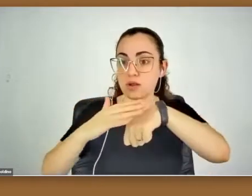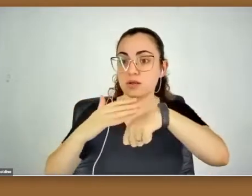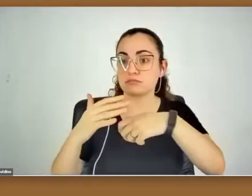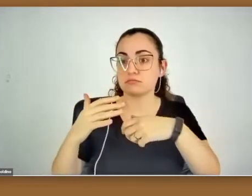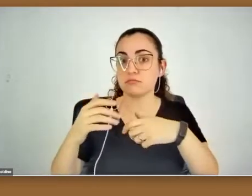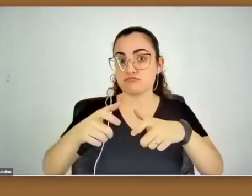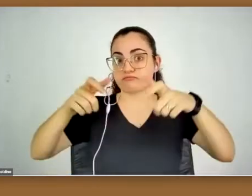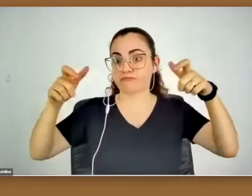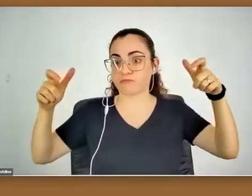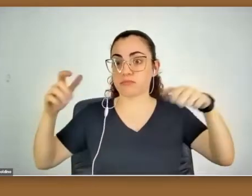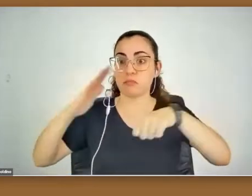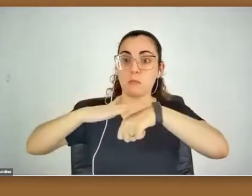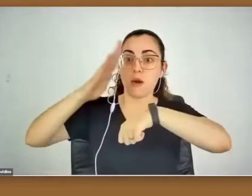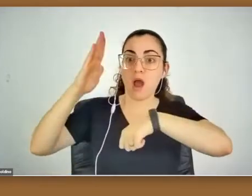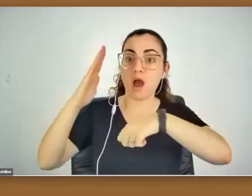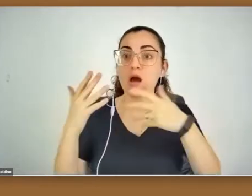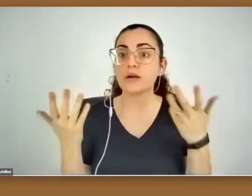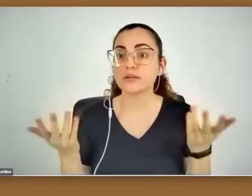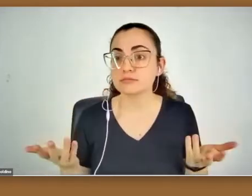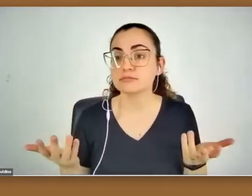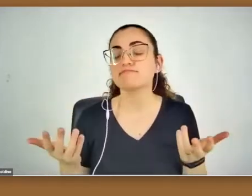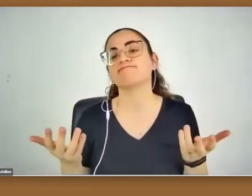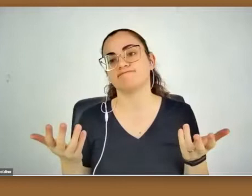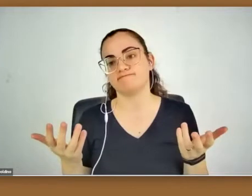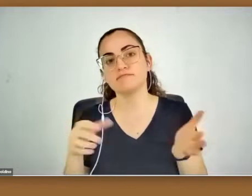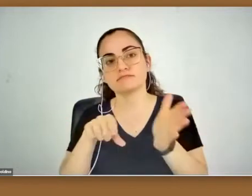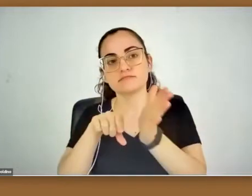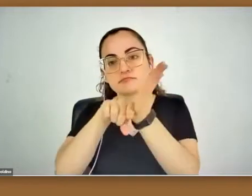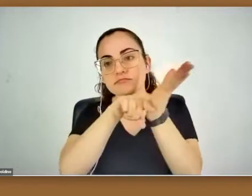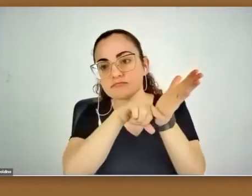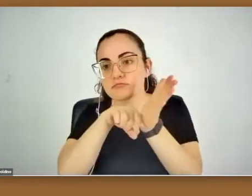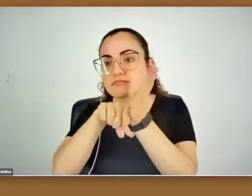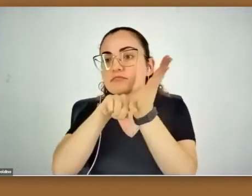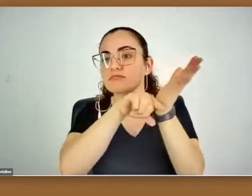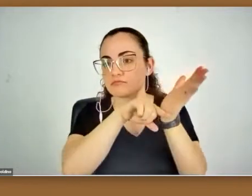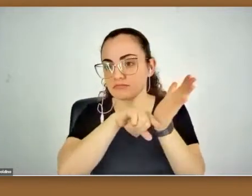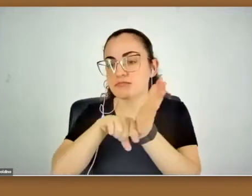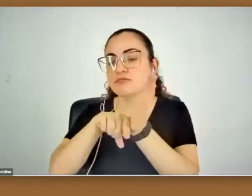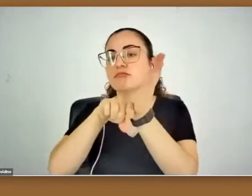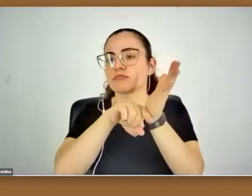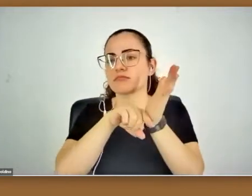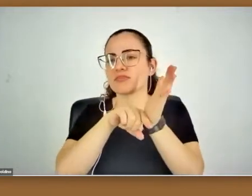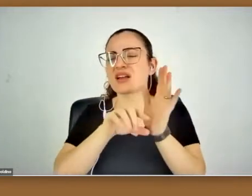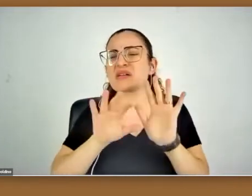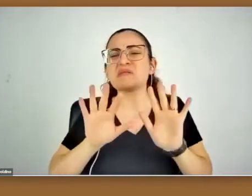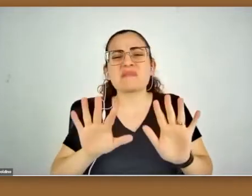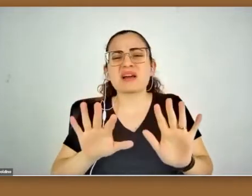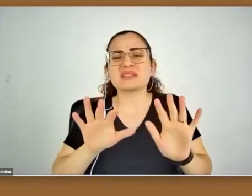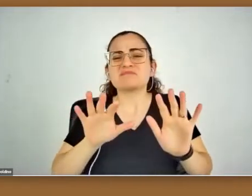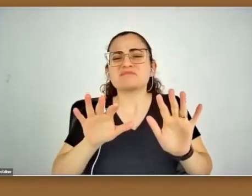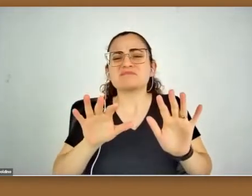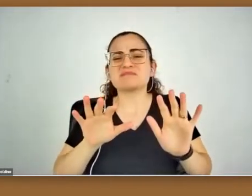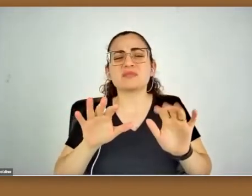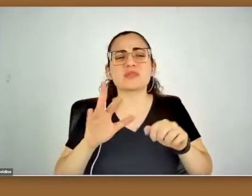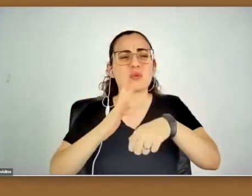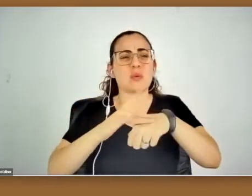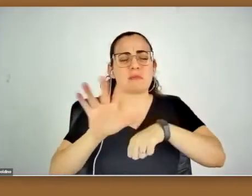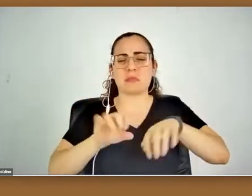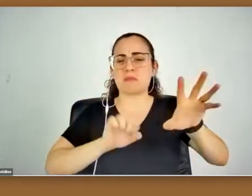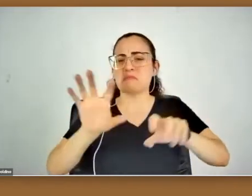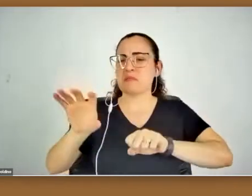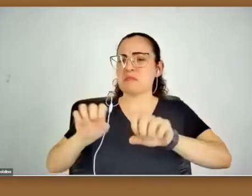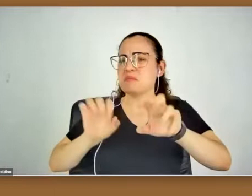né? Quem ela afeta, como se distribui, mas também por que isso está acontecendo, né? Então, o